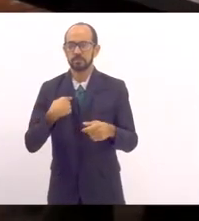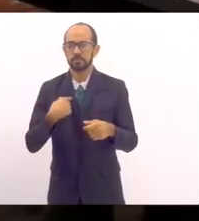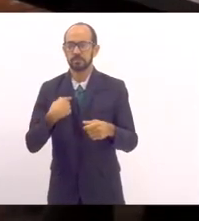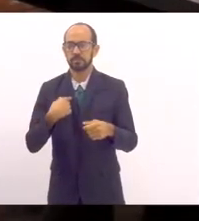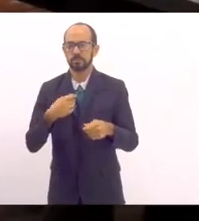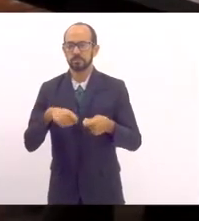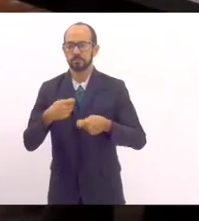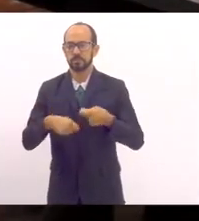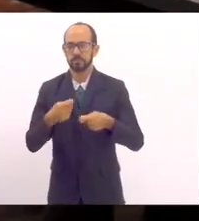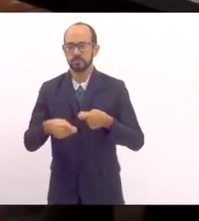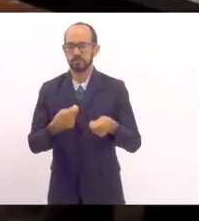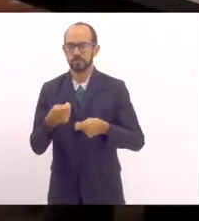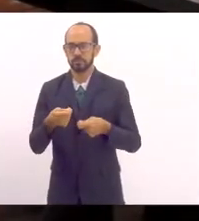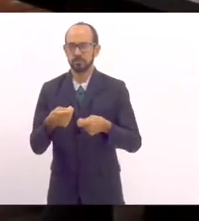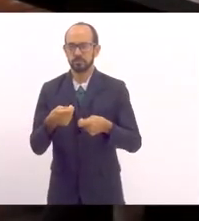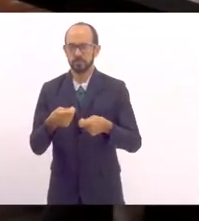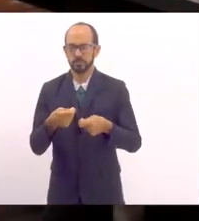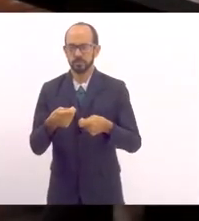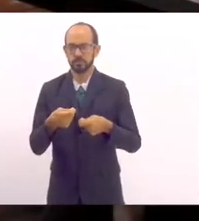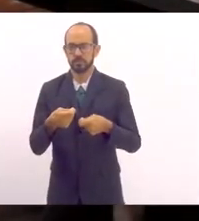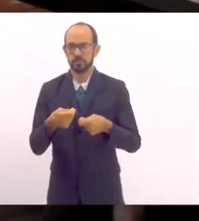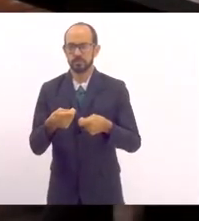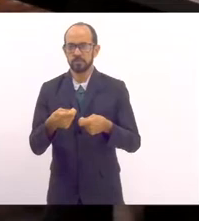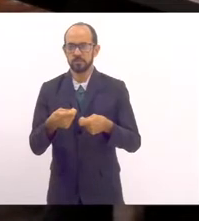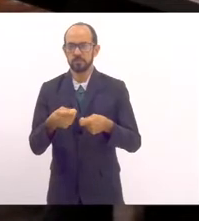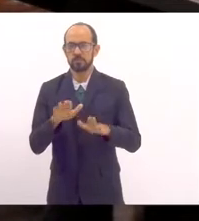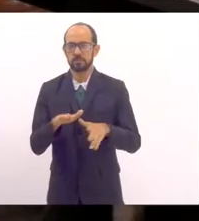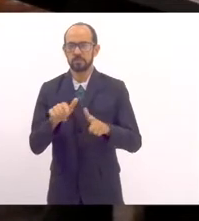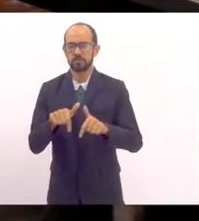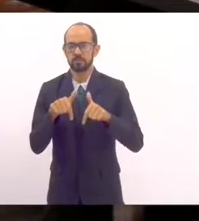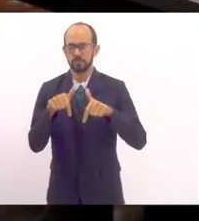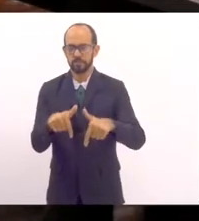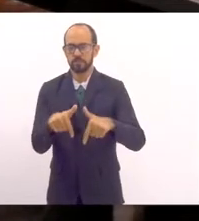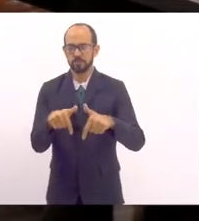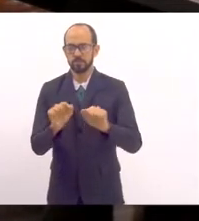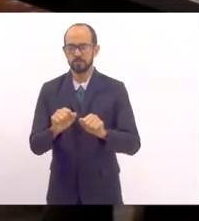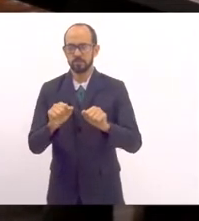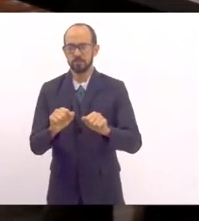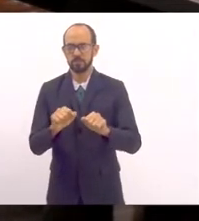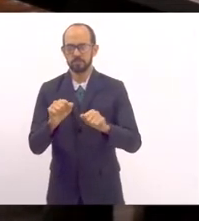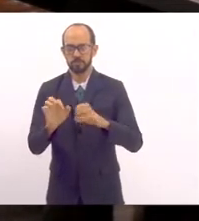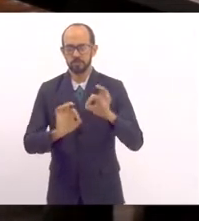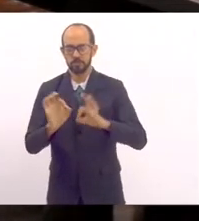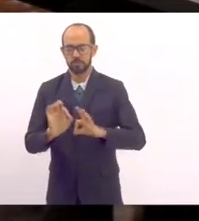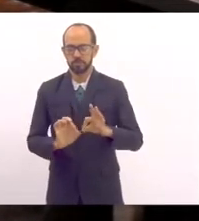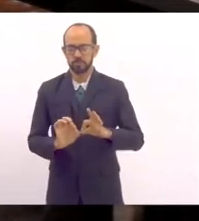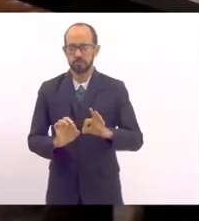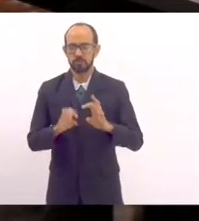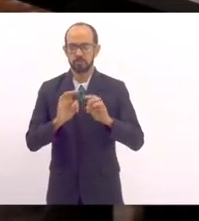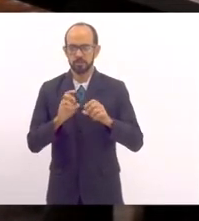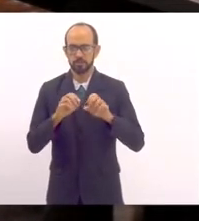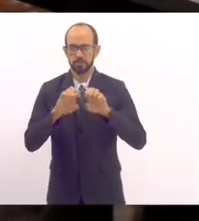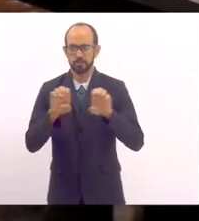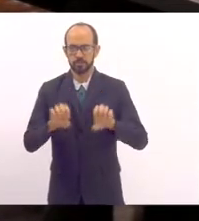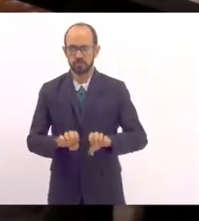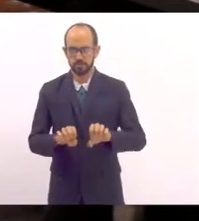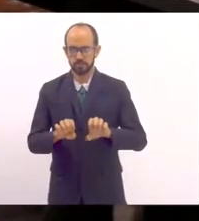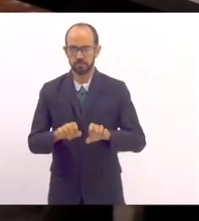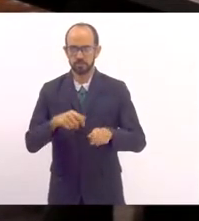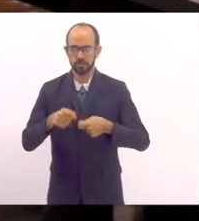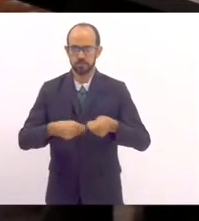todo o esforço que foi empreendido para que os municípios se organizassem em instâncias de governança regional, tivessem suas estruturas